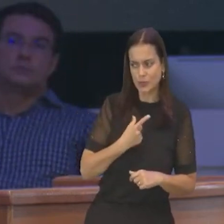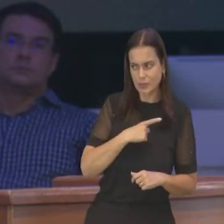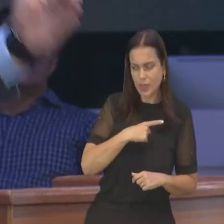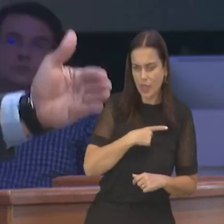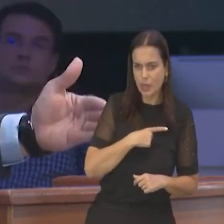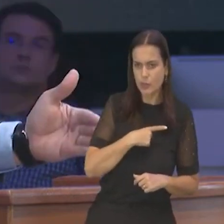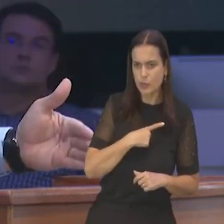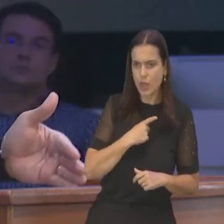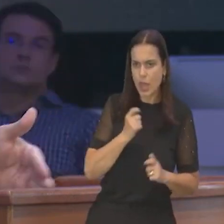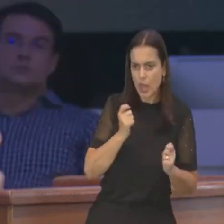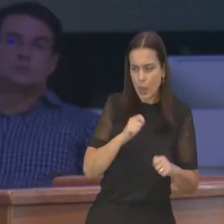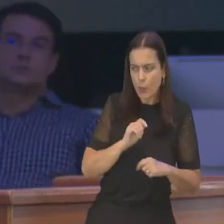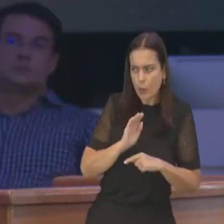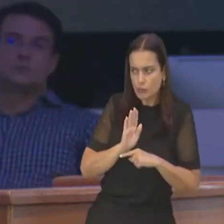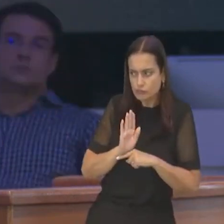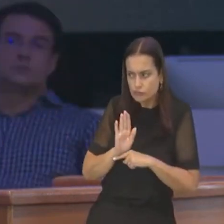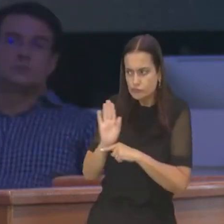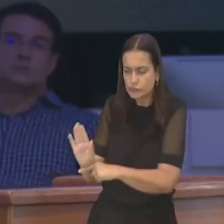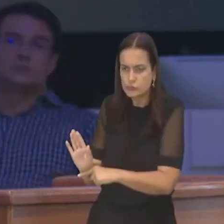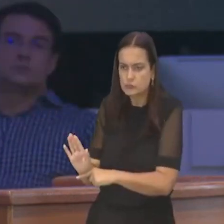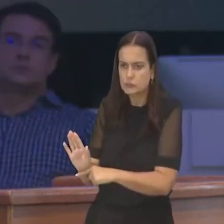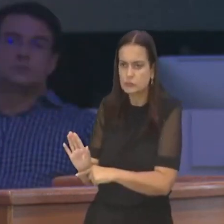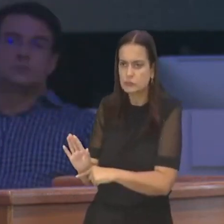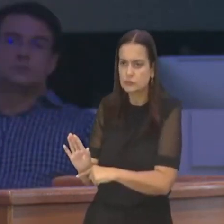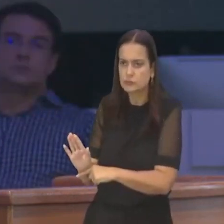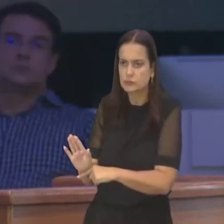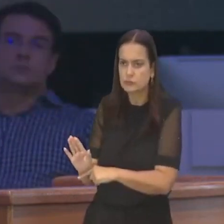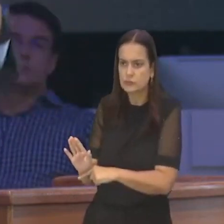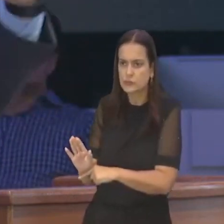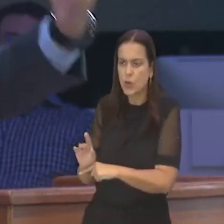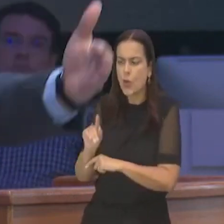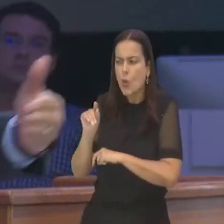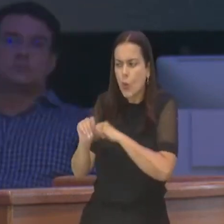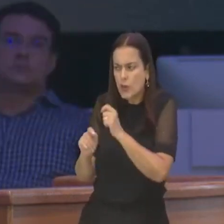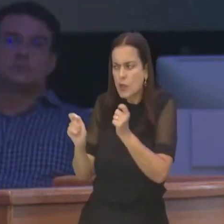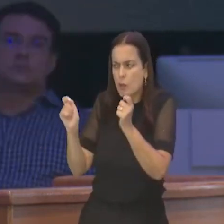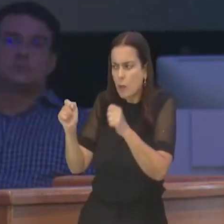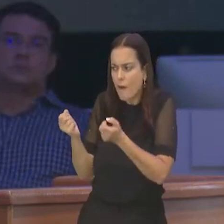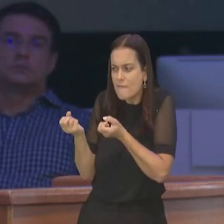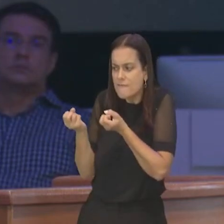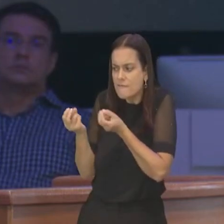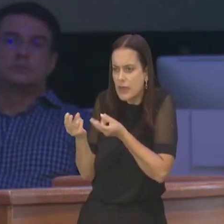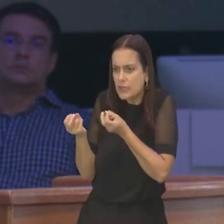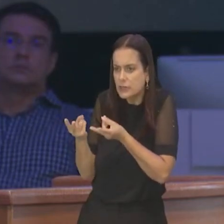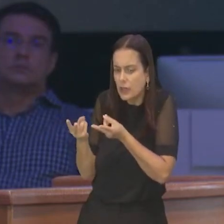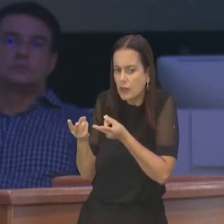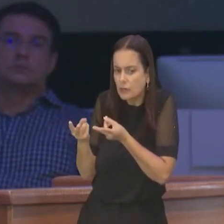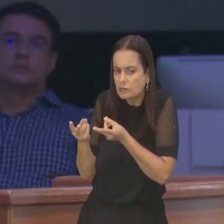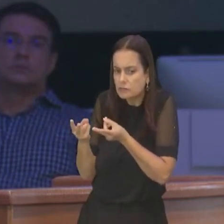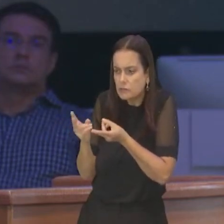que eu posso repartir, o que eu posso vender,